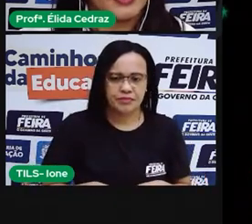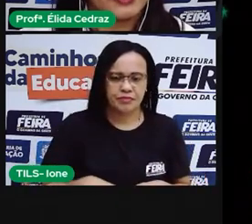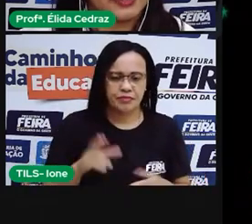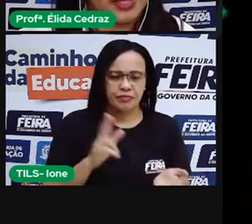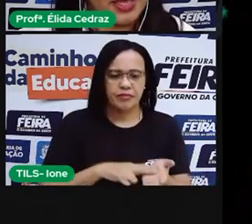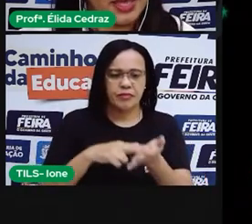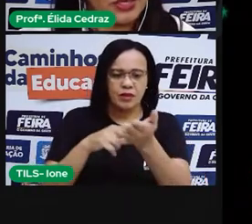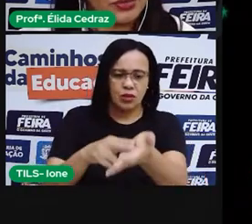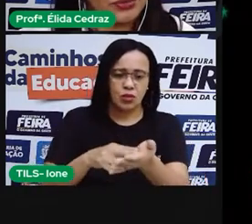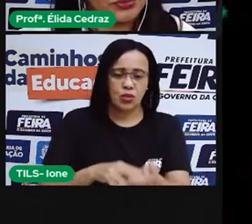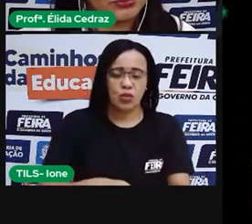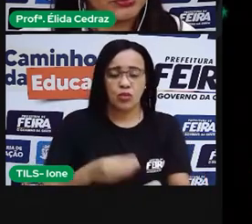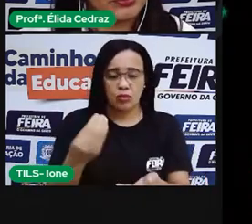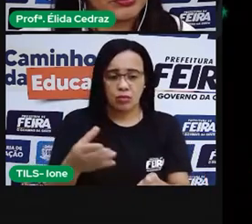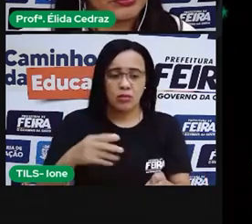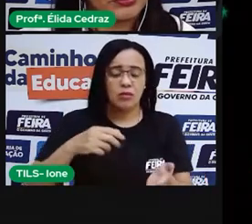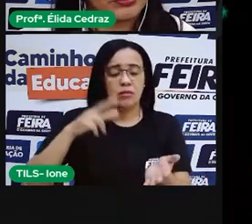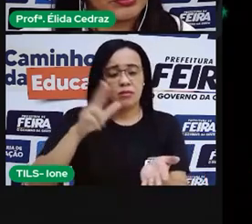Carteiro.